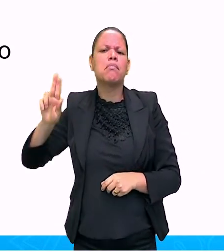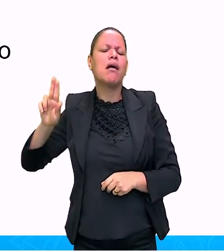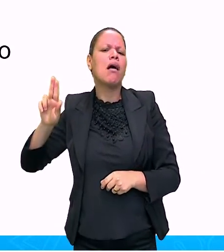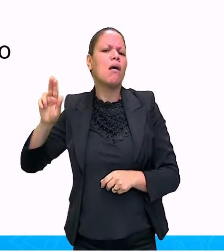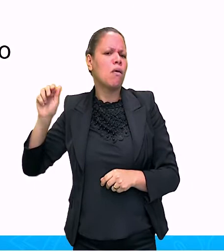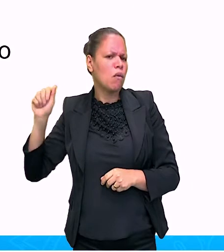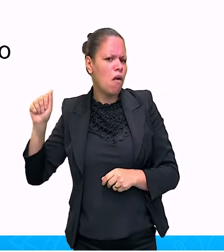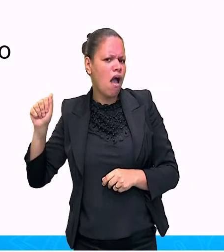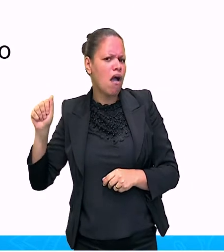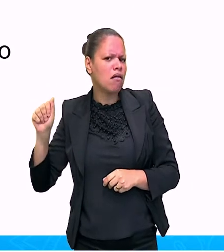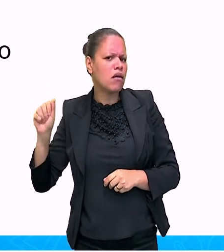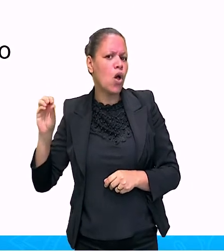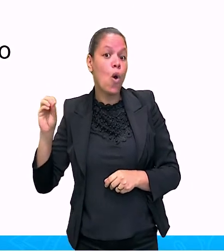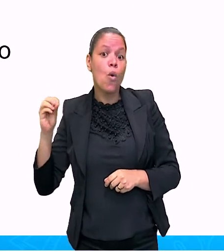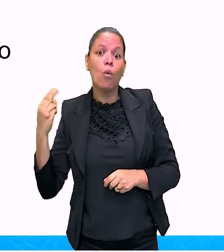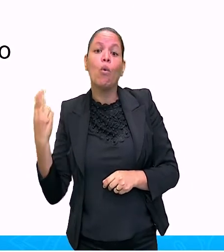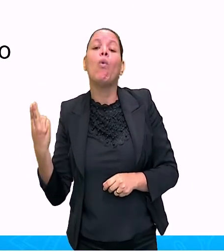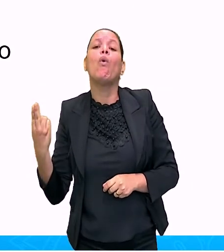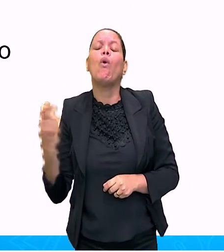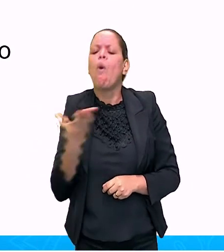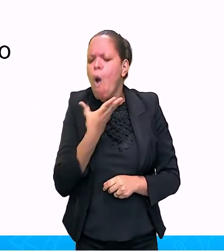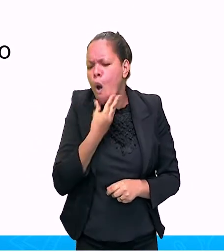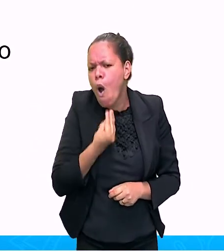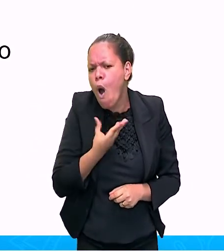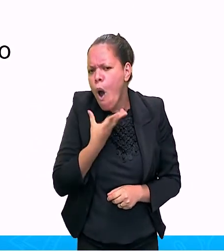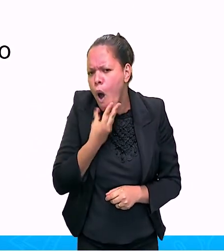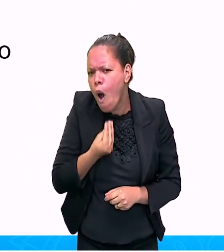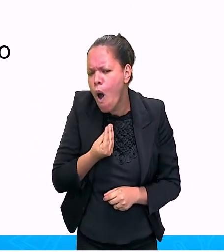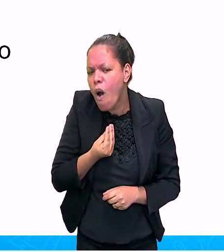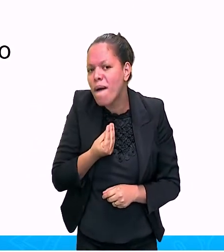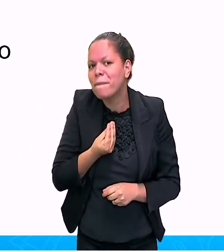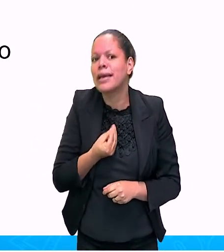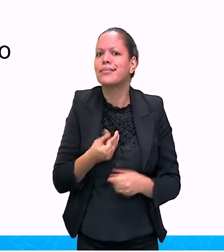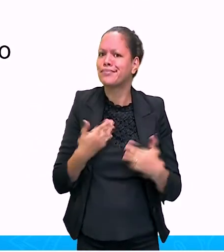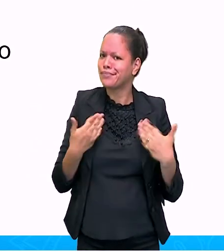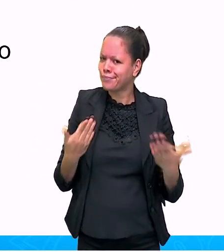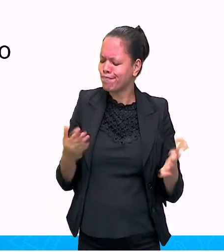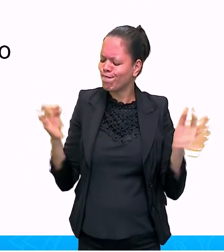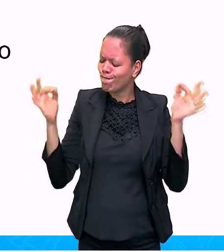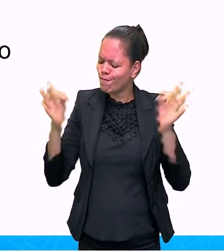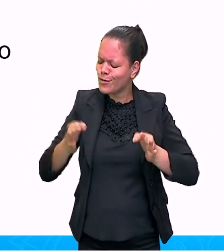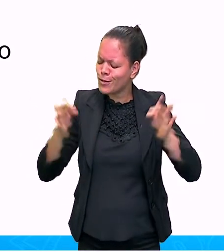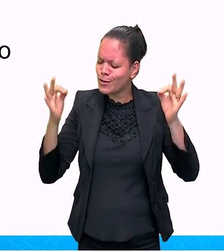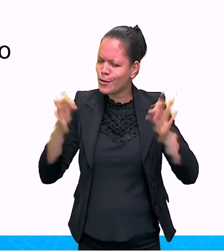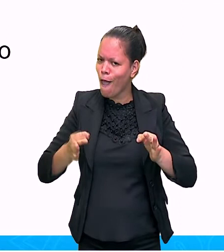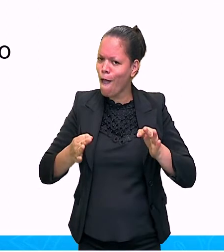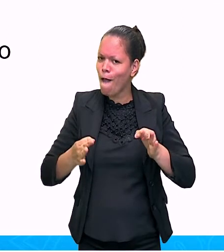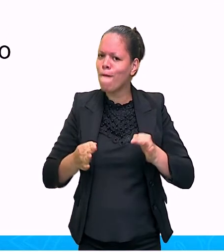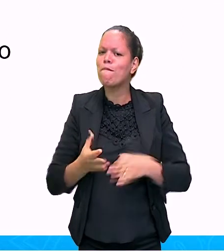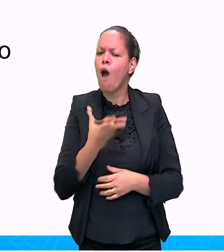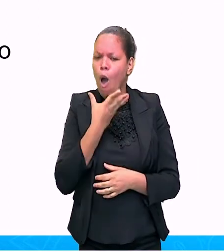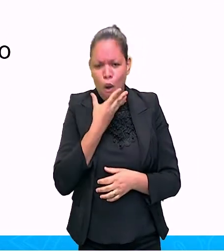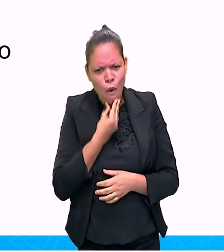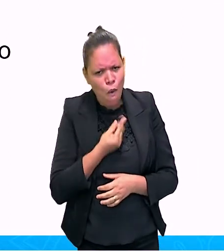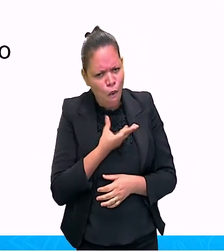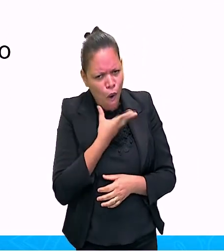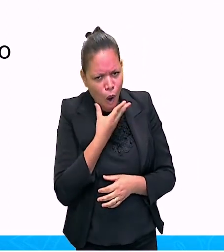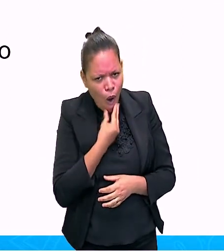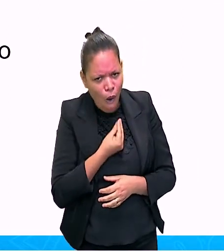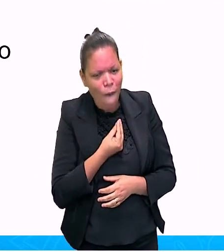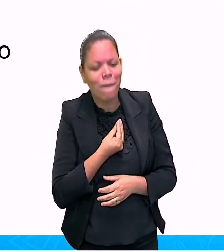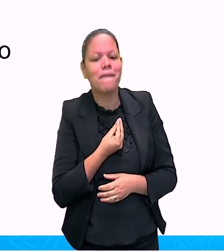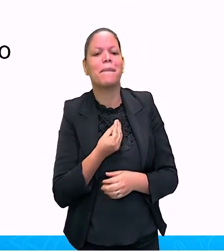O homem. Ele não gostou da ideia que Mauá teve de controlar o sol, a lua e